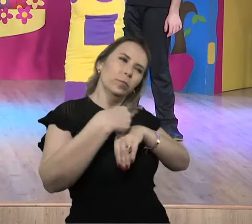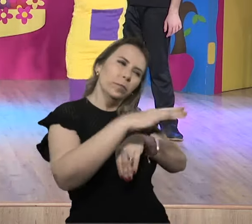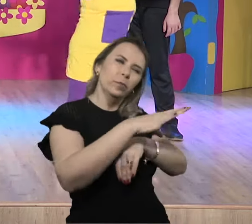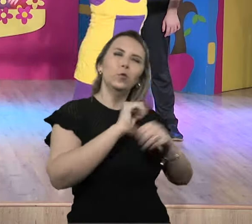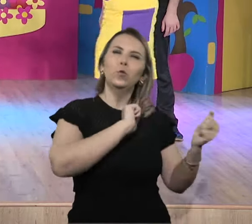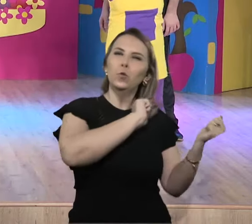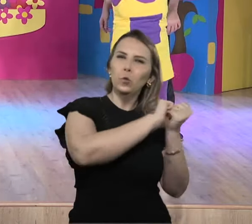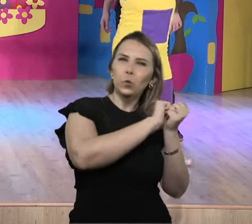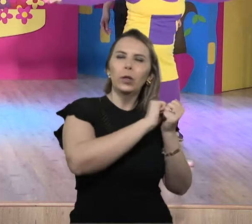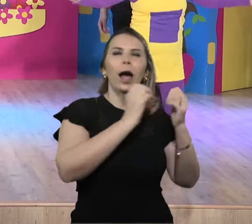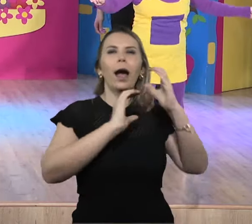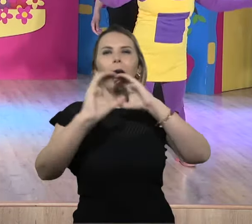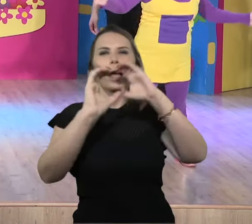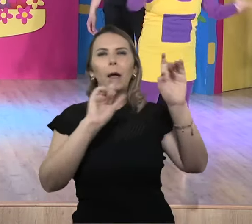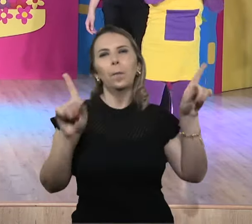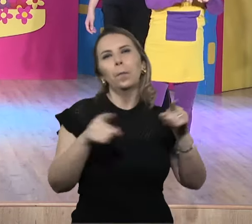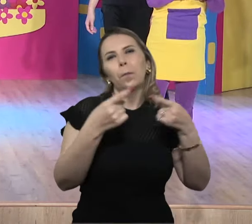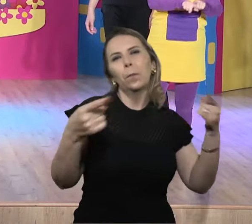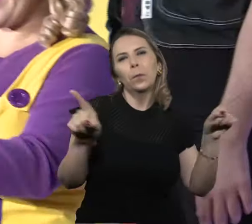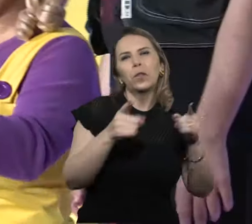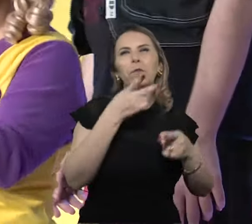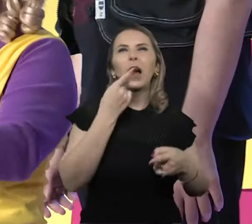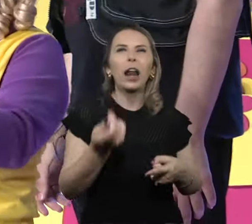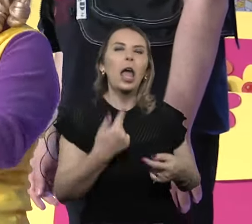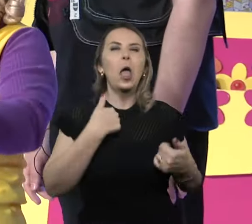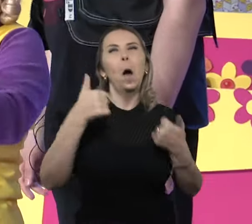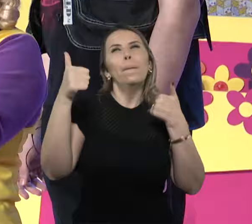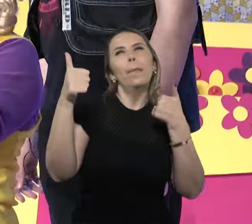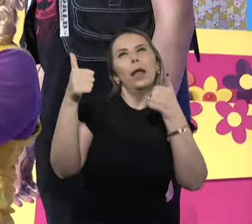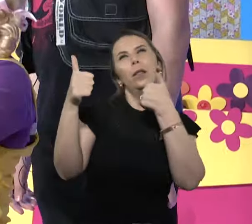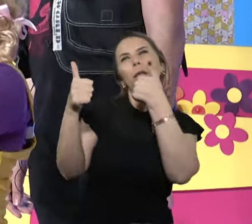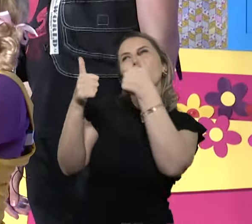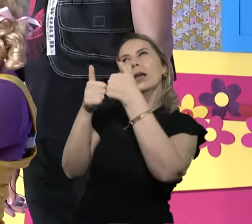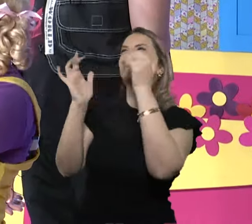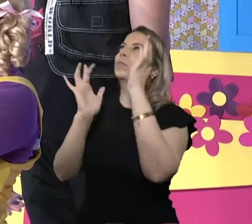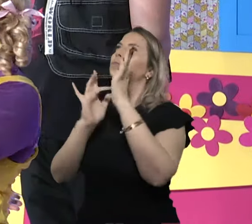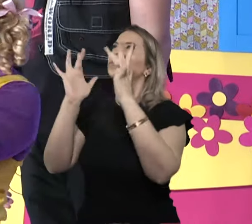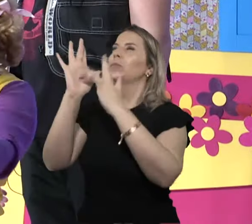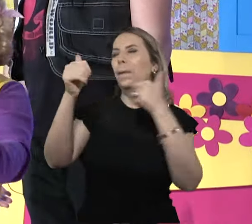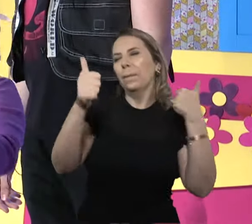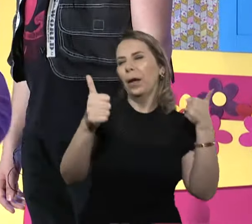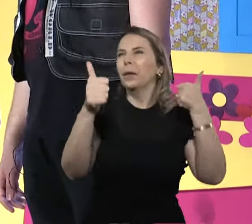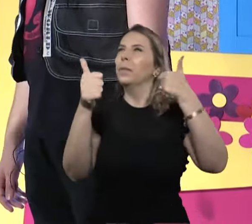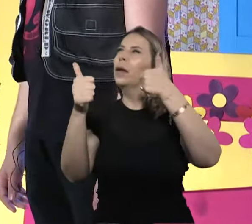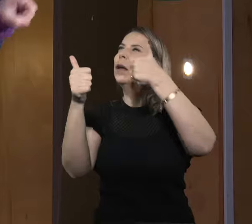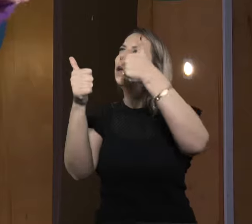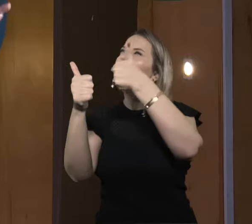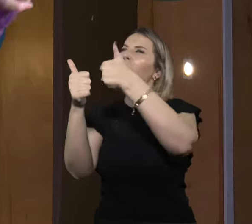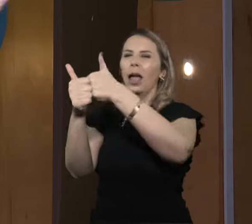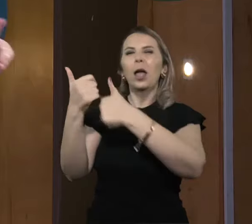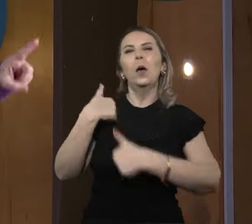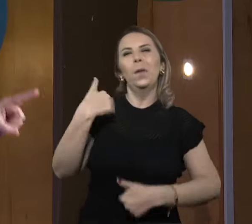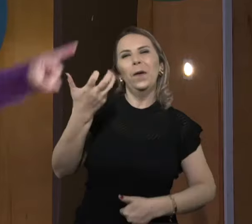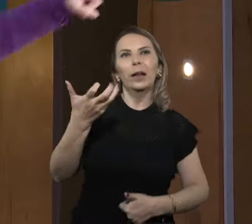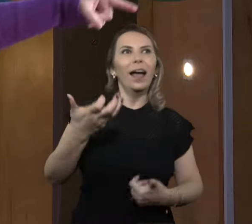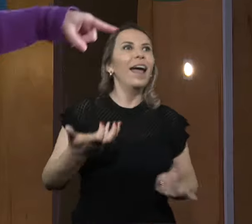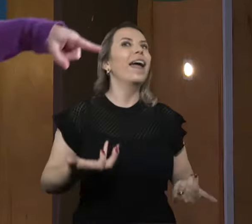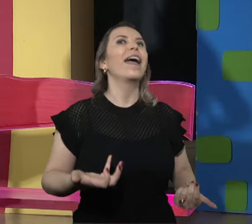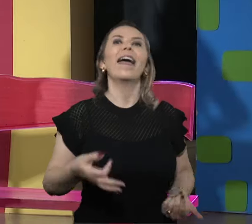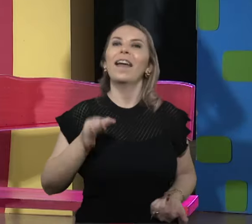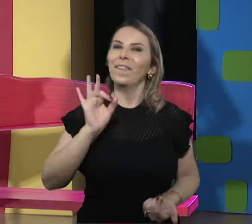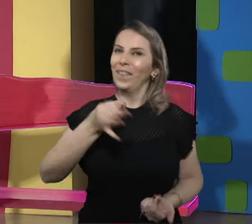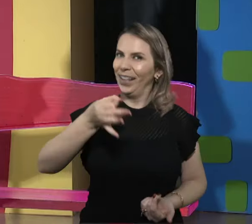junto com meu irmãozinho. Cantar assim pra ele. Perto, perto de Deus eu quero andar. Perto, perto de Deus.